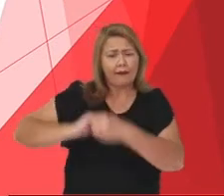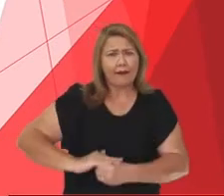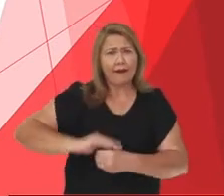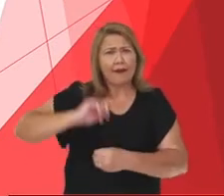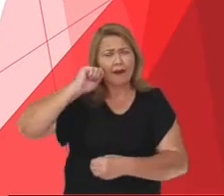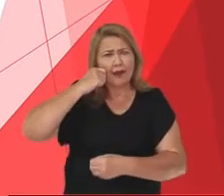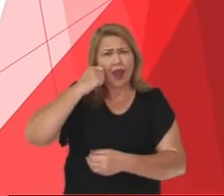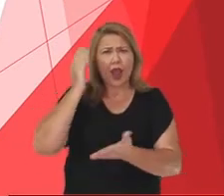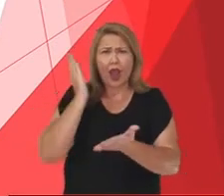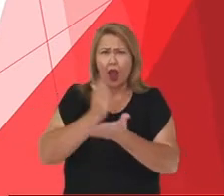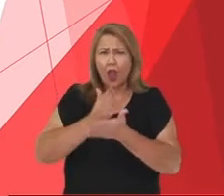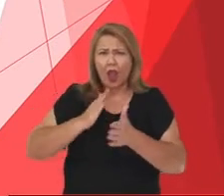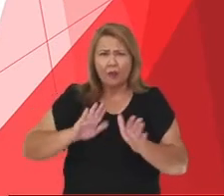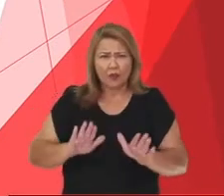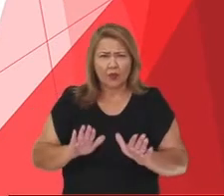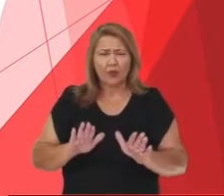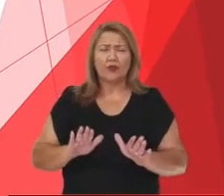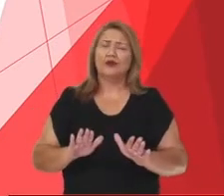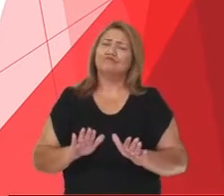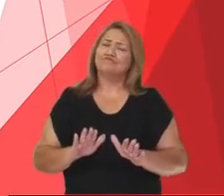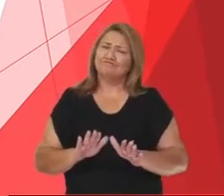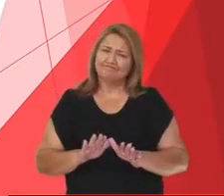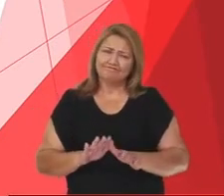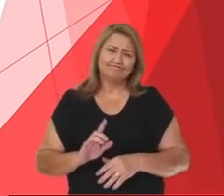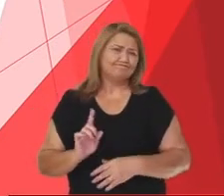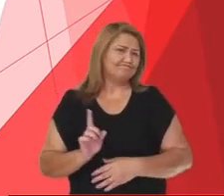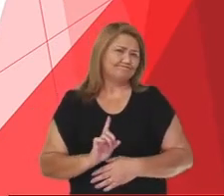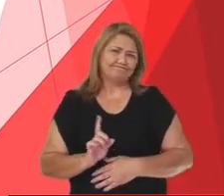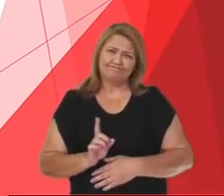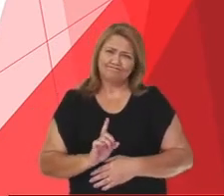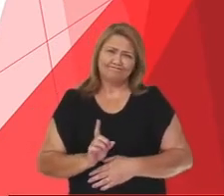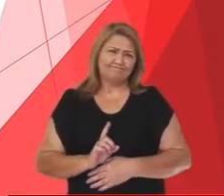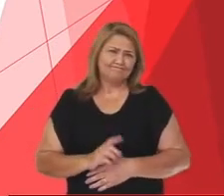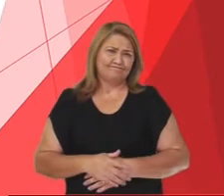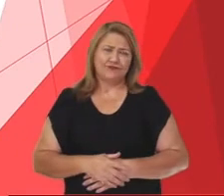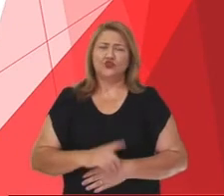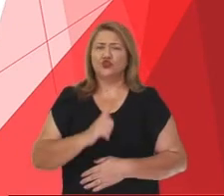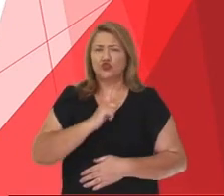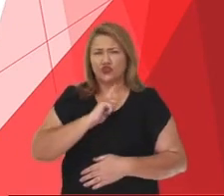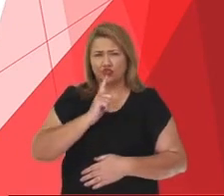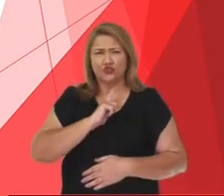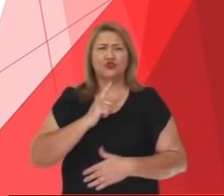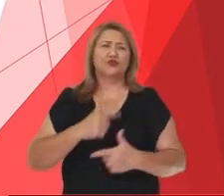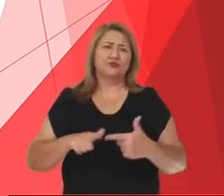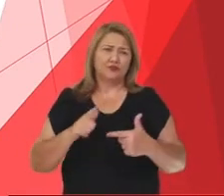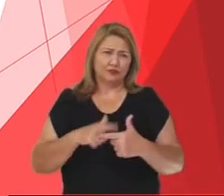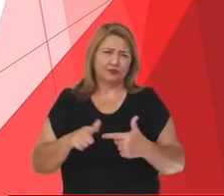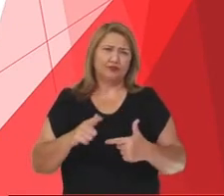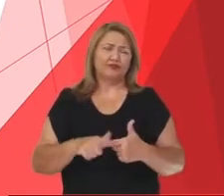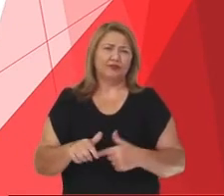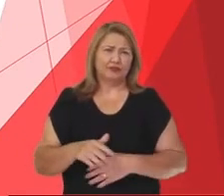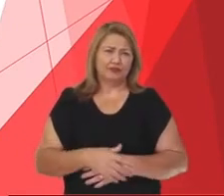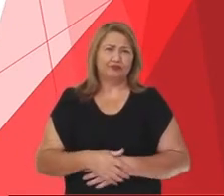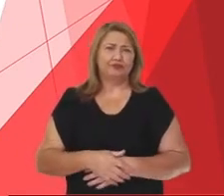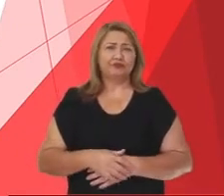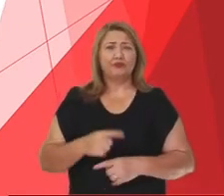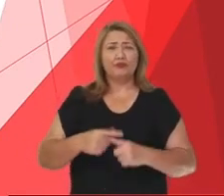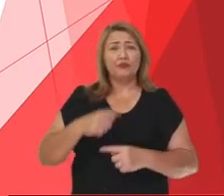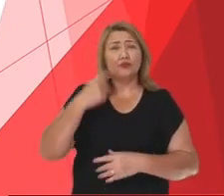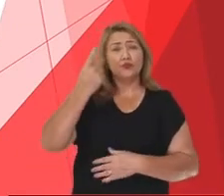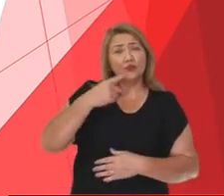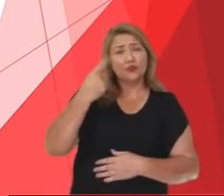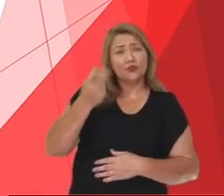se encerrou com a assinatura da abolição da escravidão. Como não houve